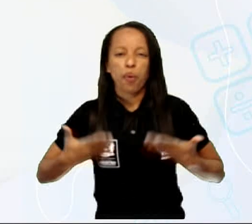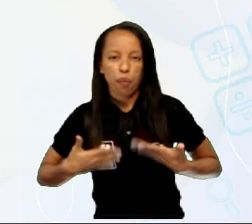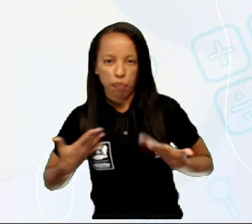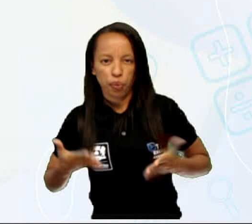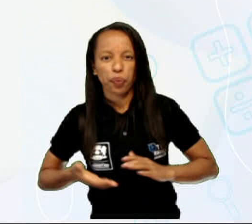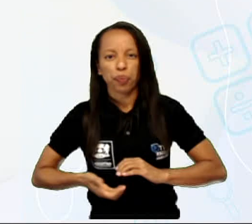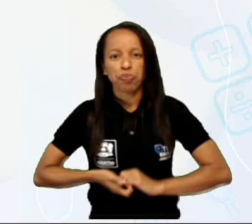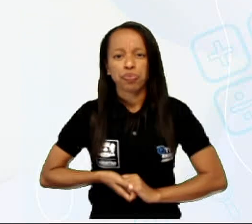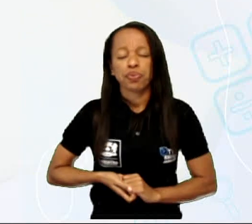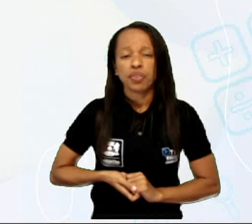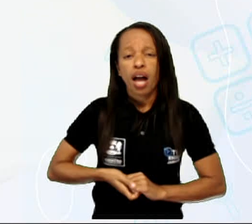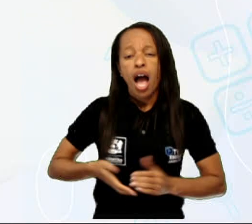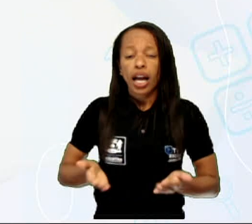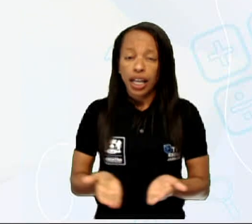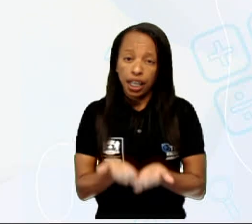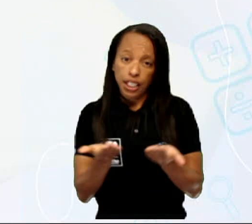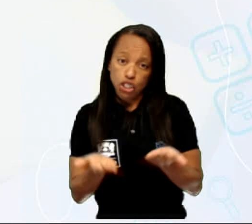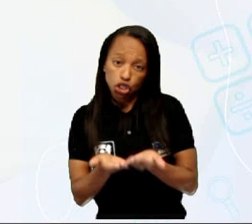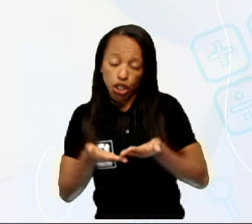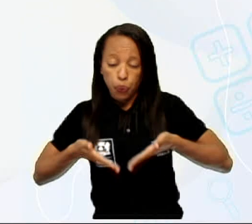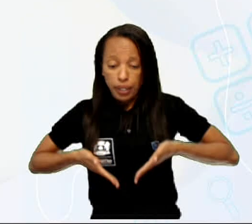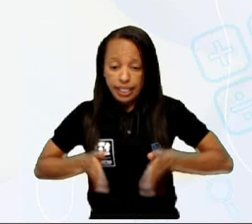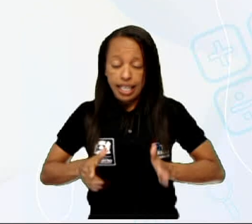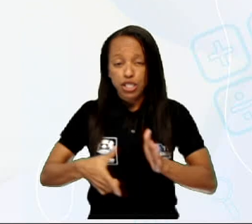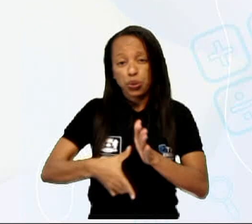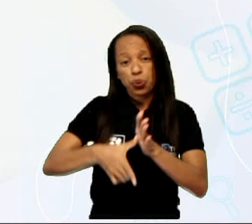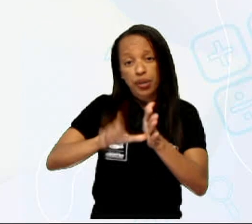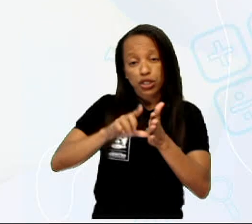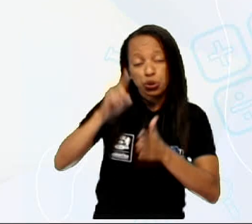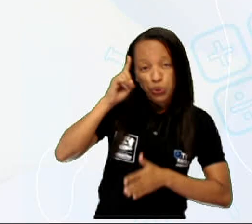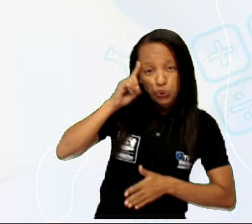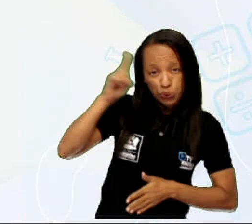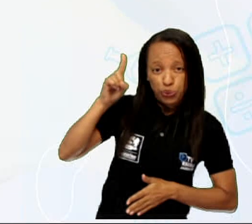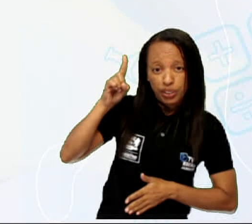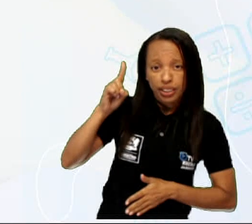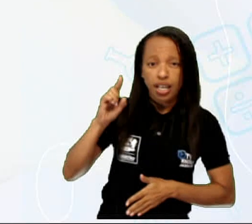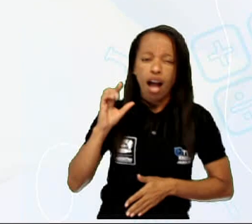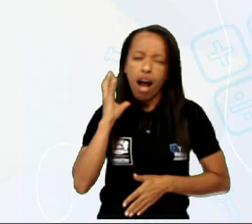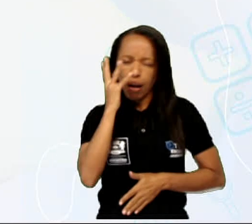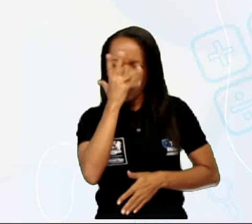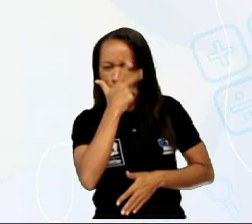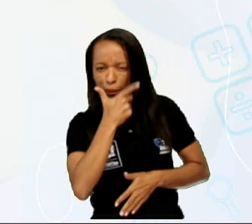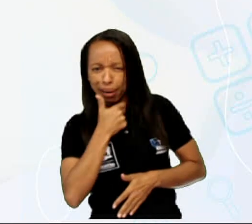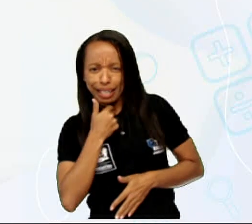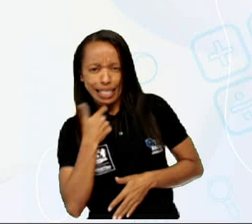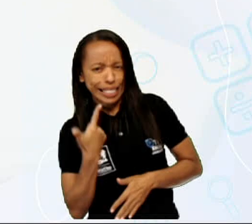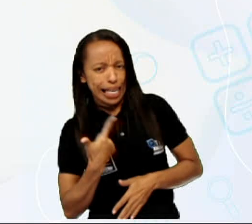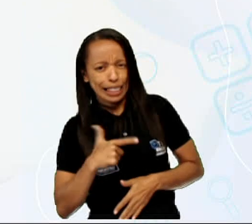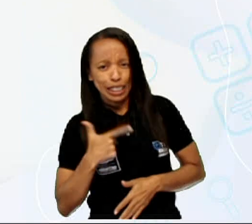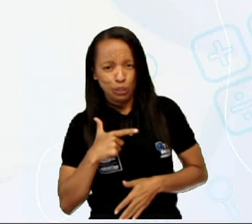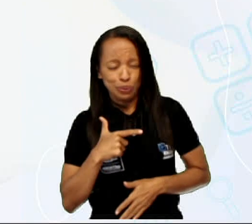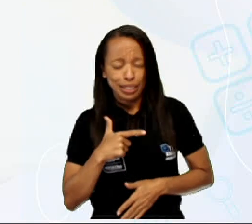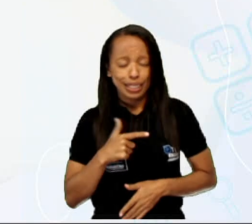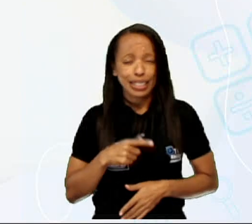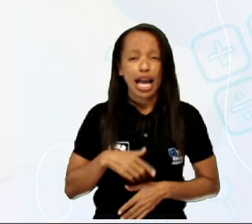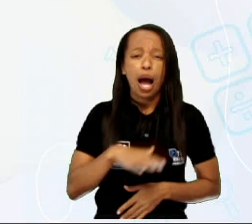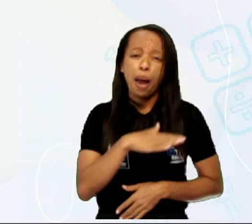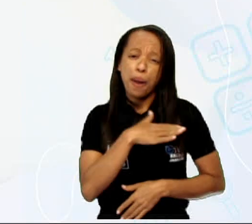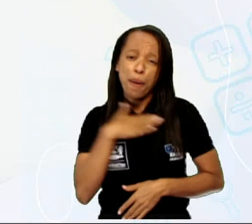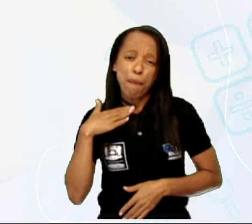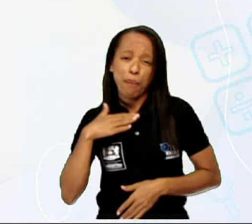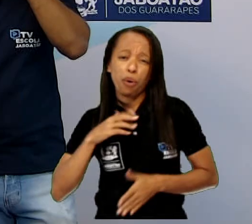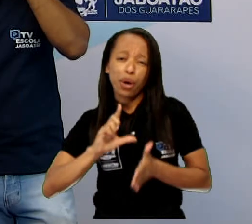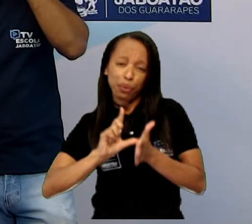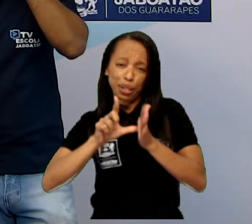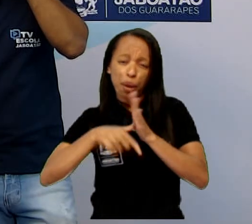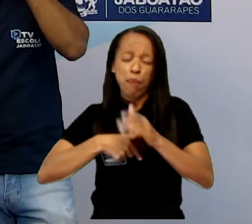criou-se sem formosura, mas ele tinha sabedoria. E morreu depois da hora pelas artes que fazia. Então, se a gente